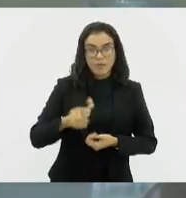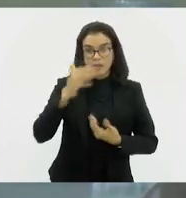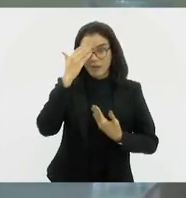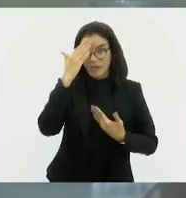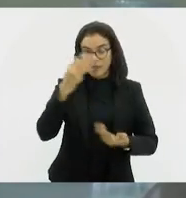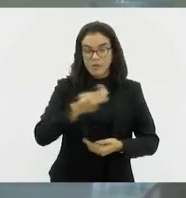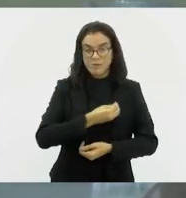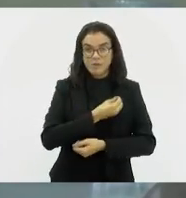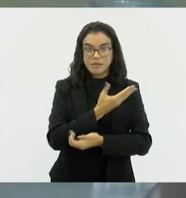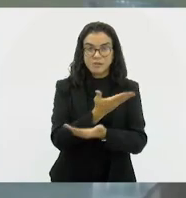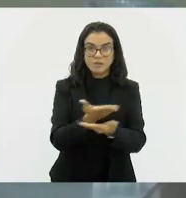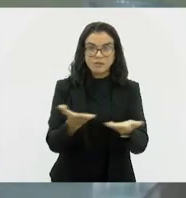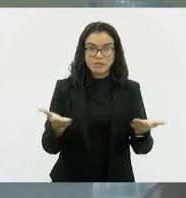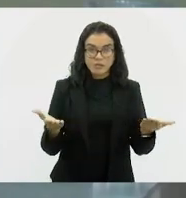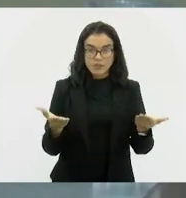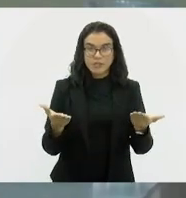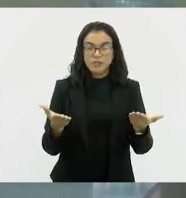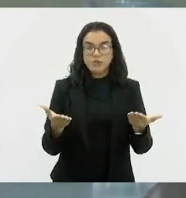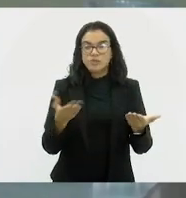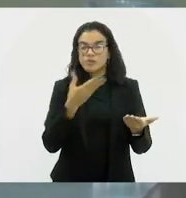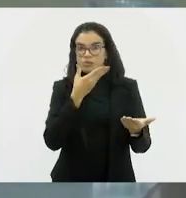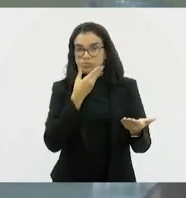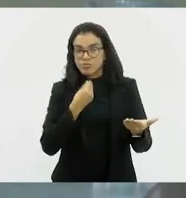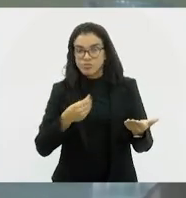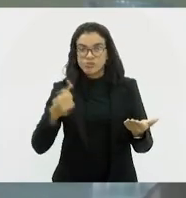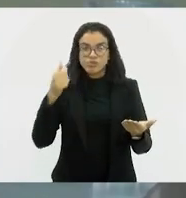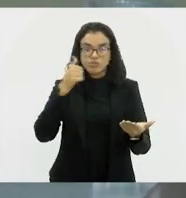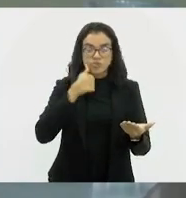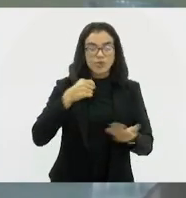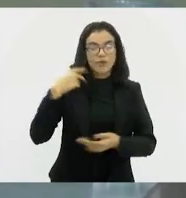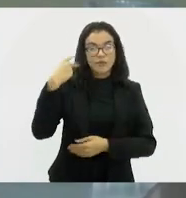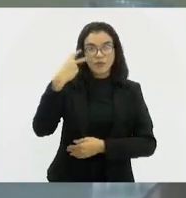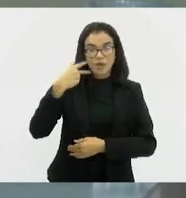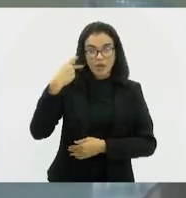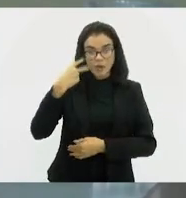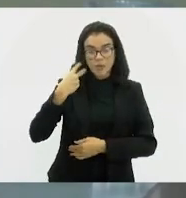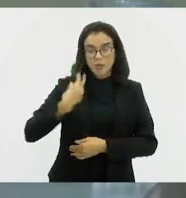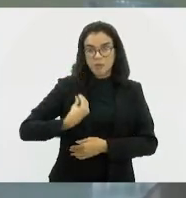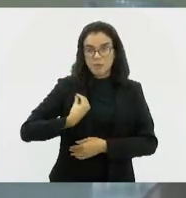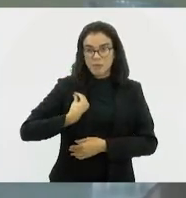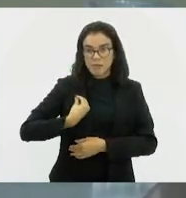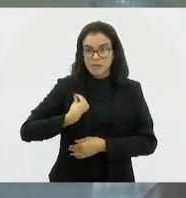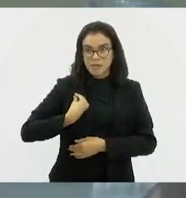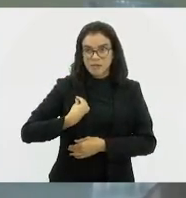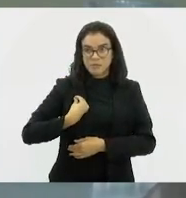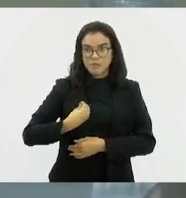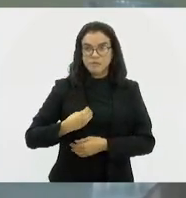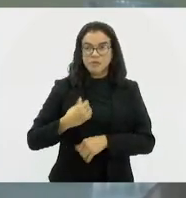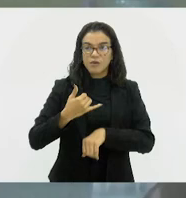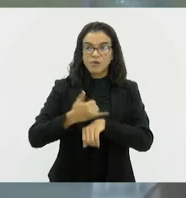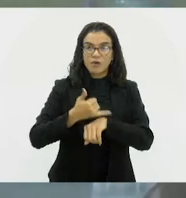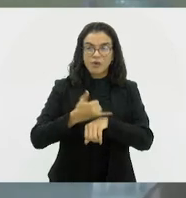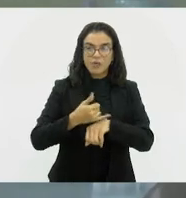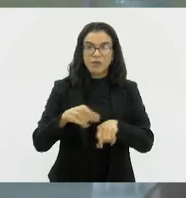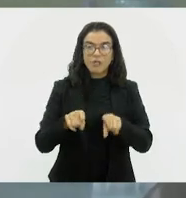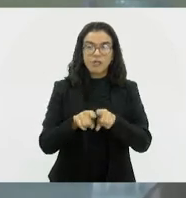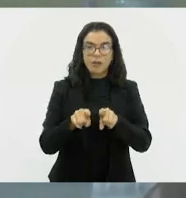de todos os senhores, todos os vereadores aqui presentes, não só de Volta Redonda, como Barra do